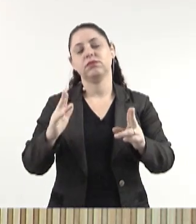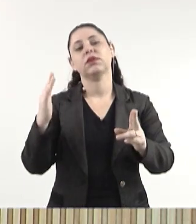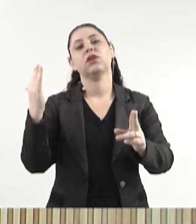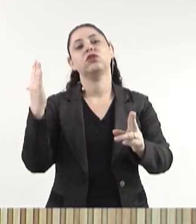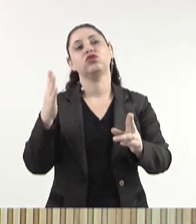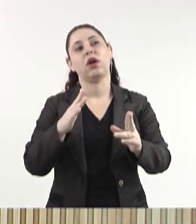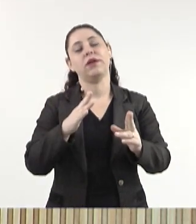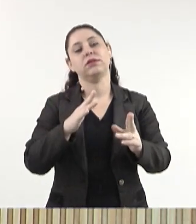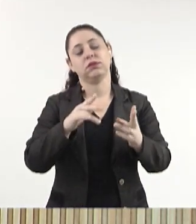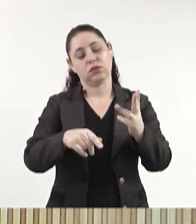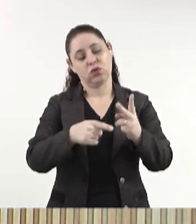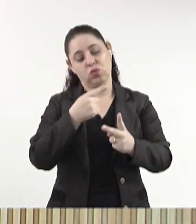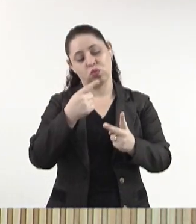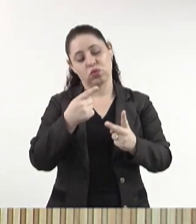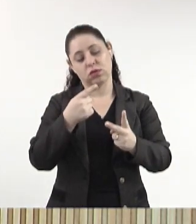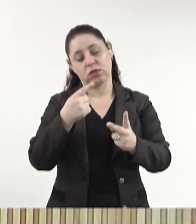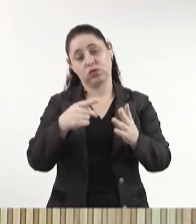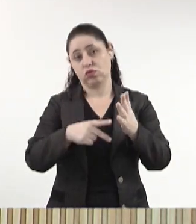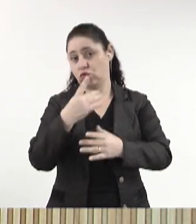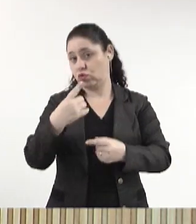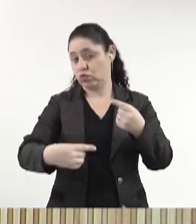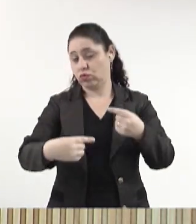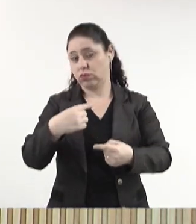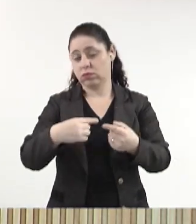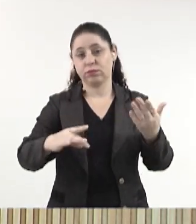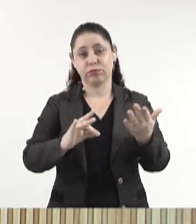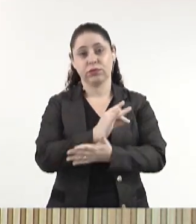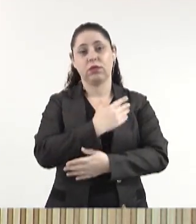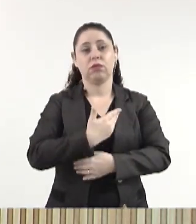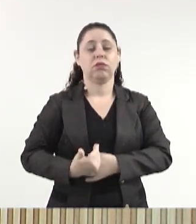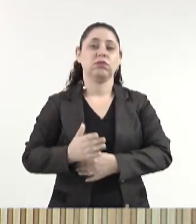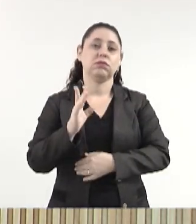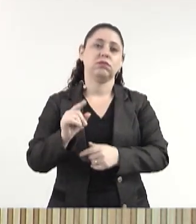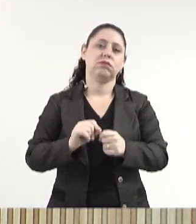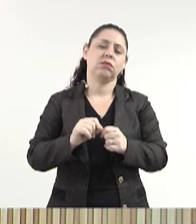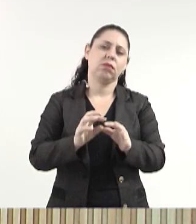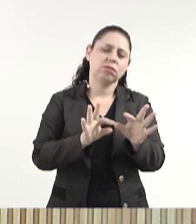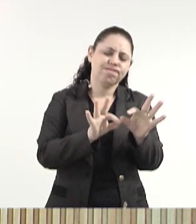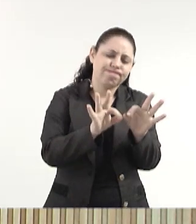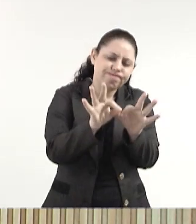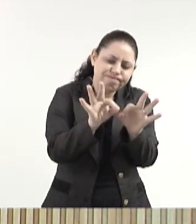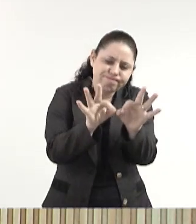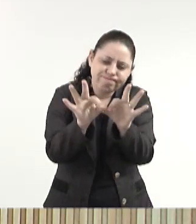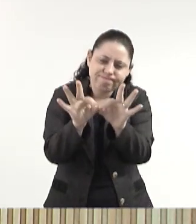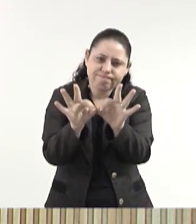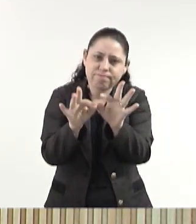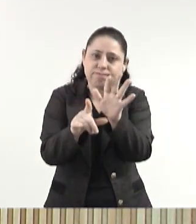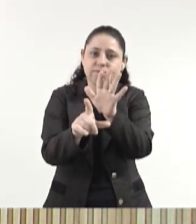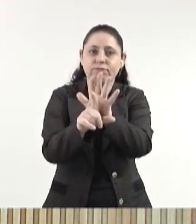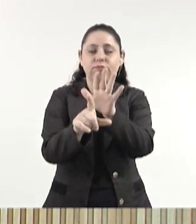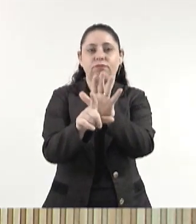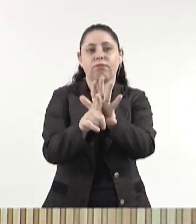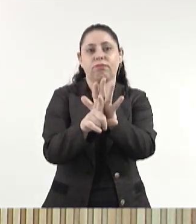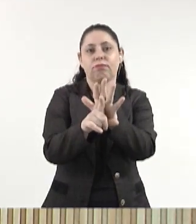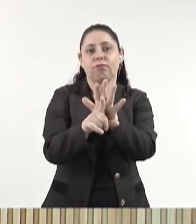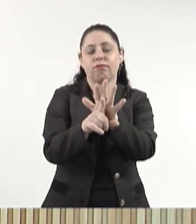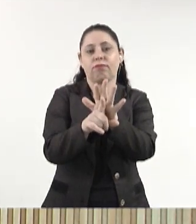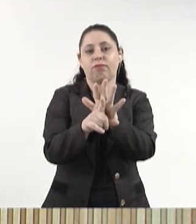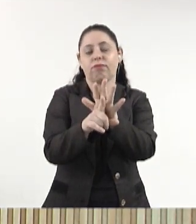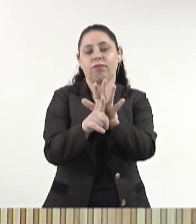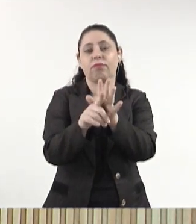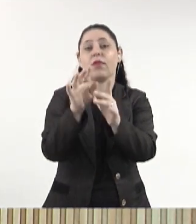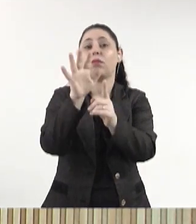a partir da segunda discussão aprovada para sanção do governo. Na verdade, faz um pequeno ajuste naquela lei que nós